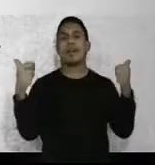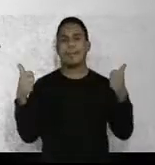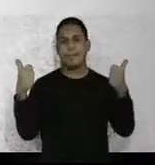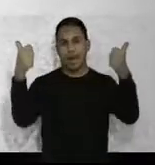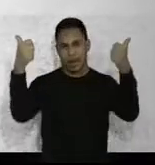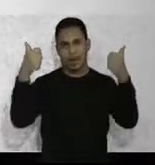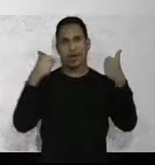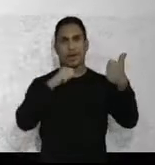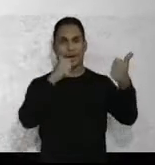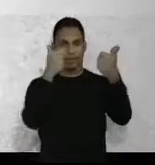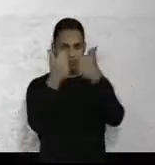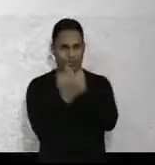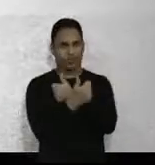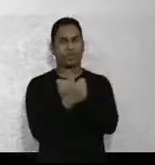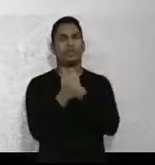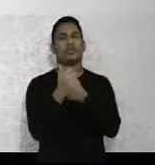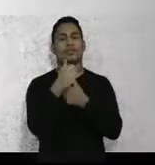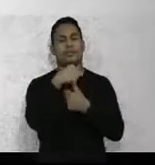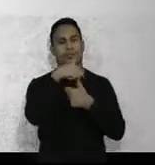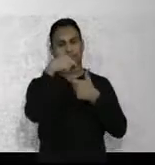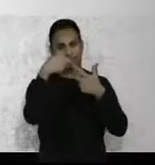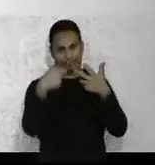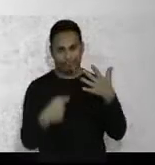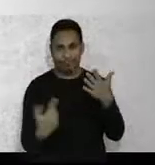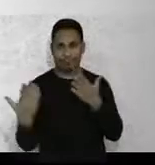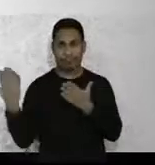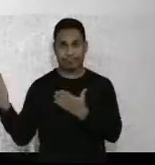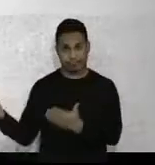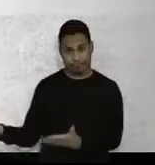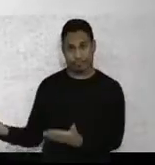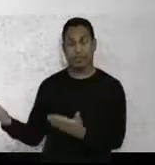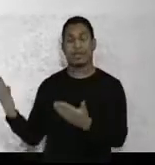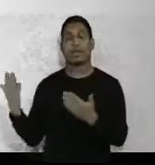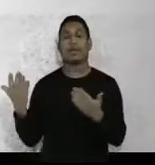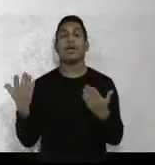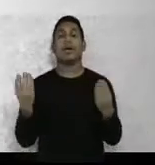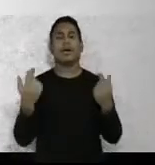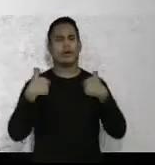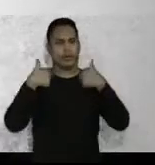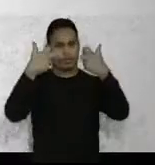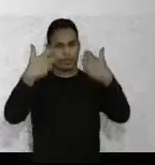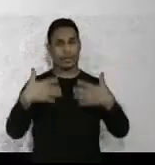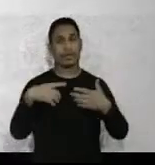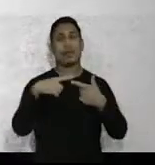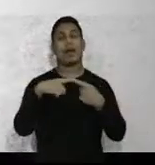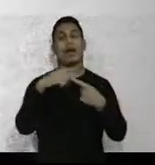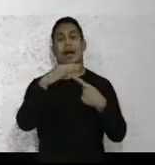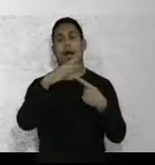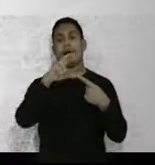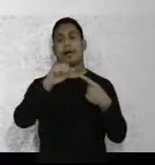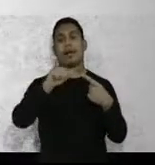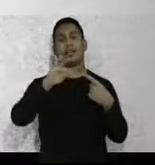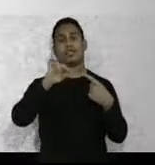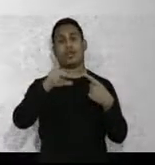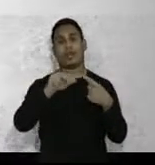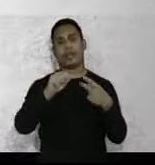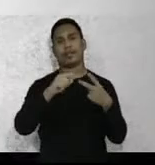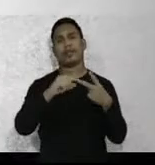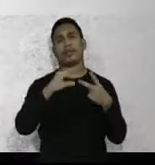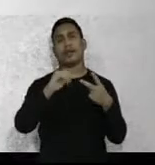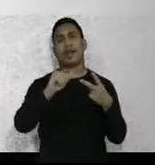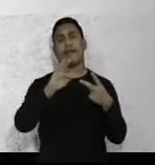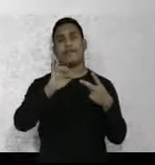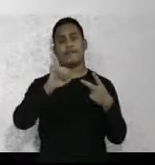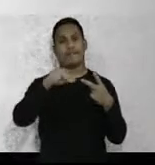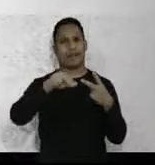esses daqui, tá? E aí, como eu estava falando, a creatina e a cafeína talvez sejam os mais conhecidos, né? Acho que todo mundo aí já ouviu falar, já se